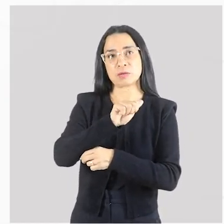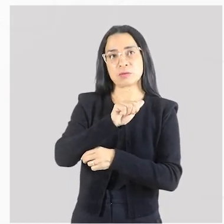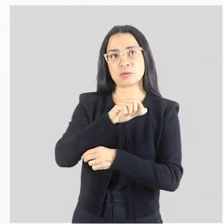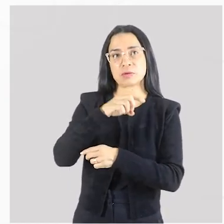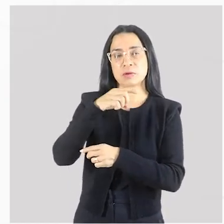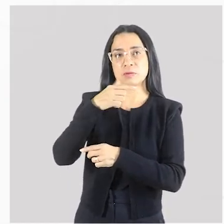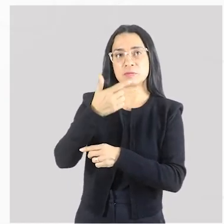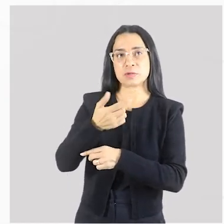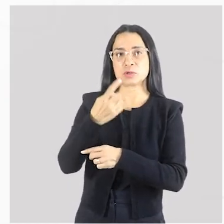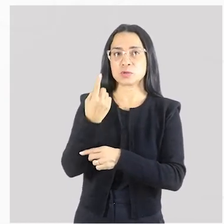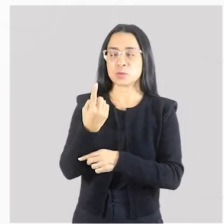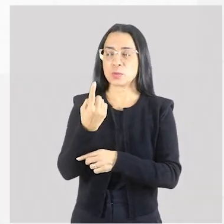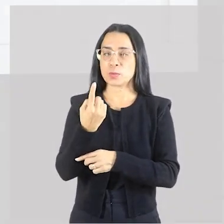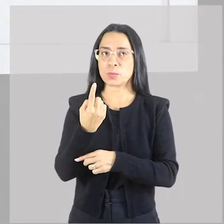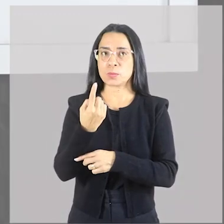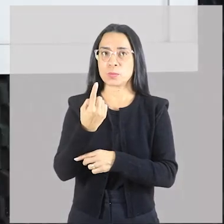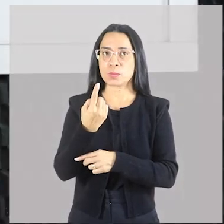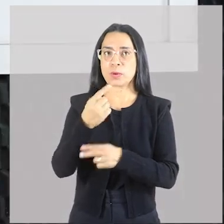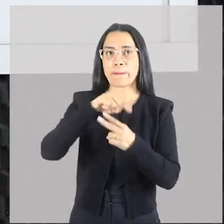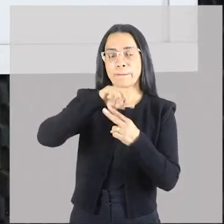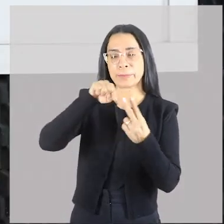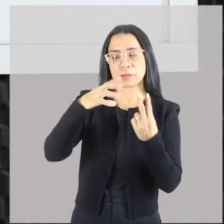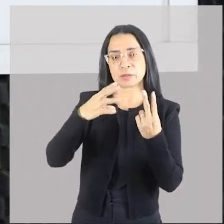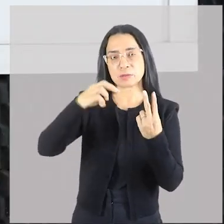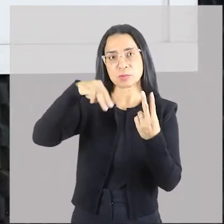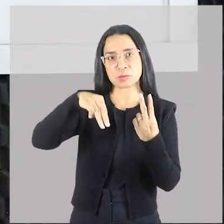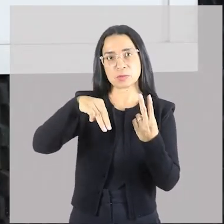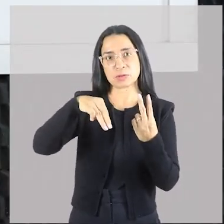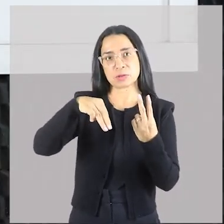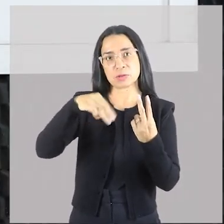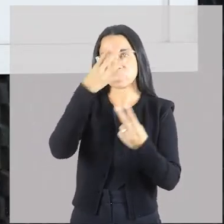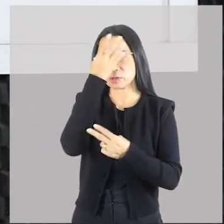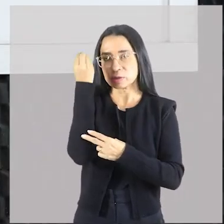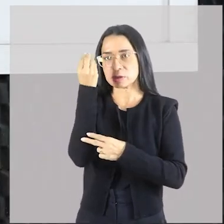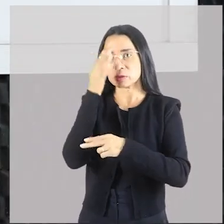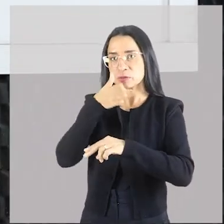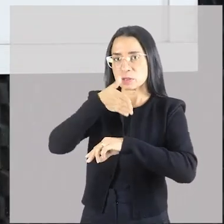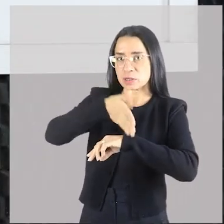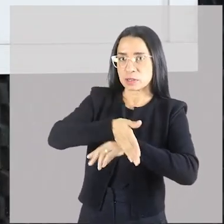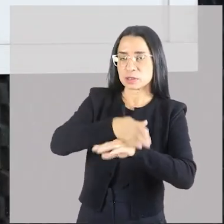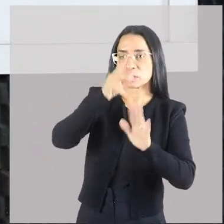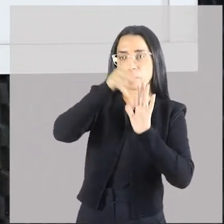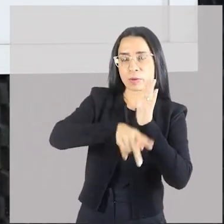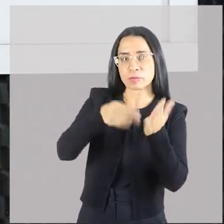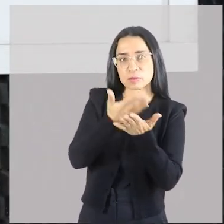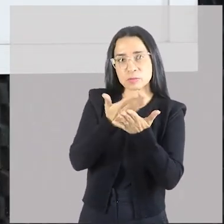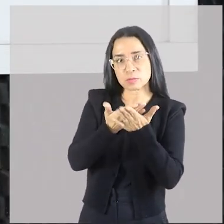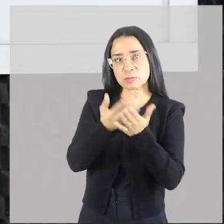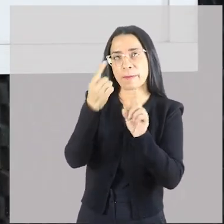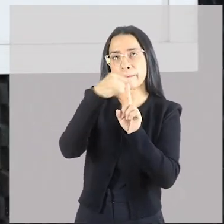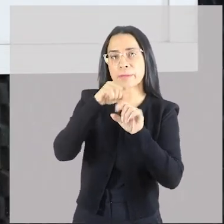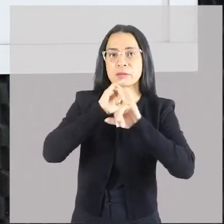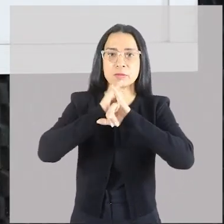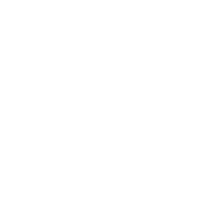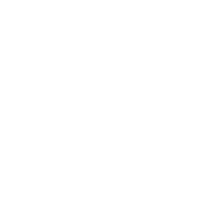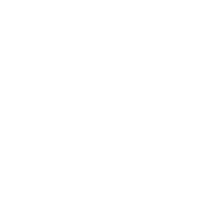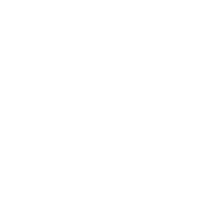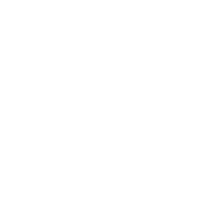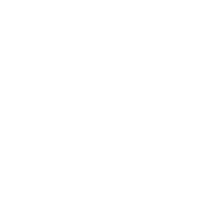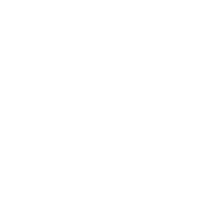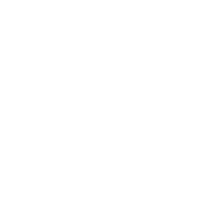a área da região branca. Beleza, galera? Não esqueça de acessar o plano de estudo para mais informações. Valeu!